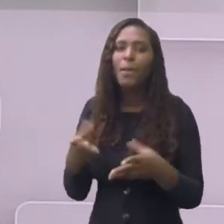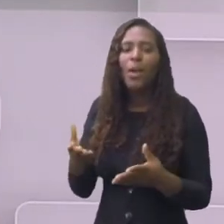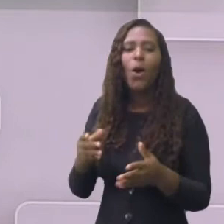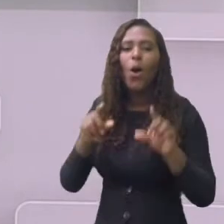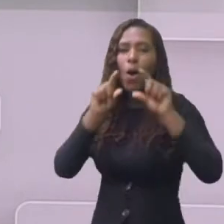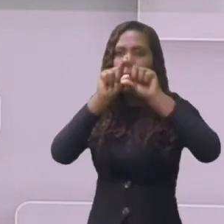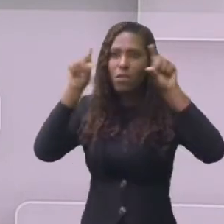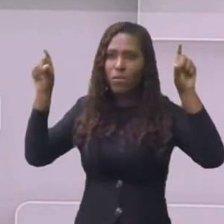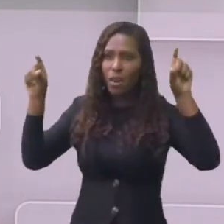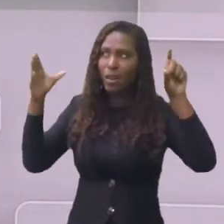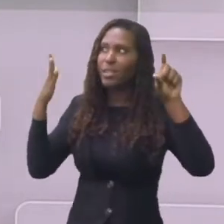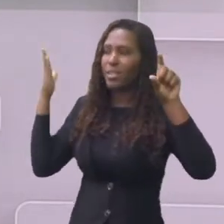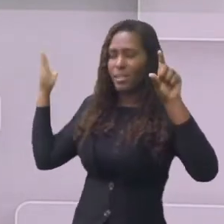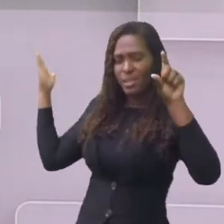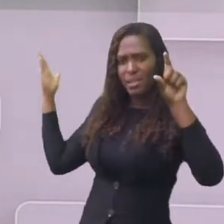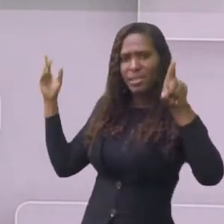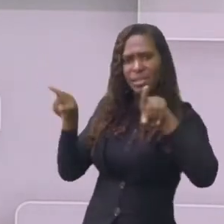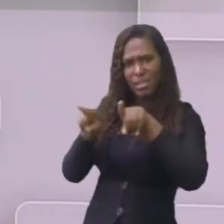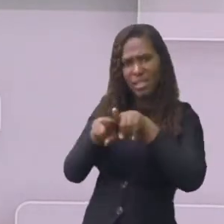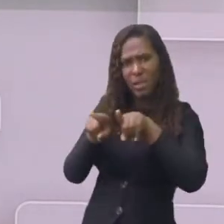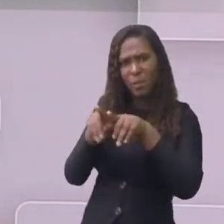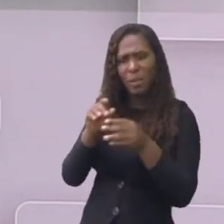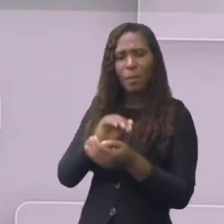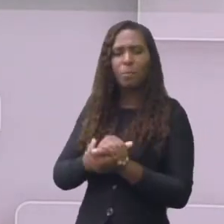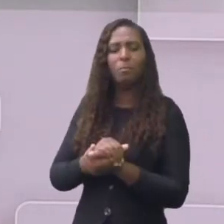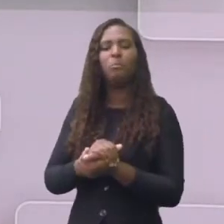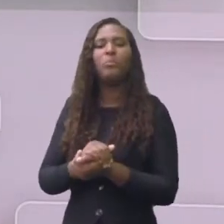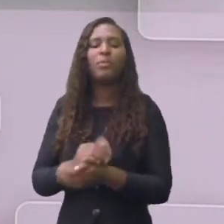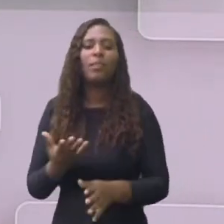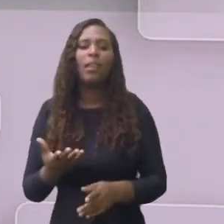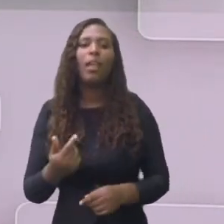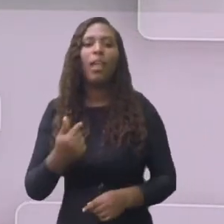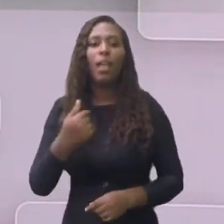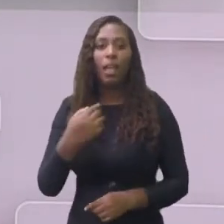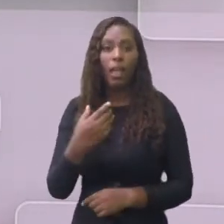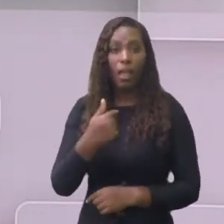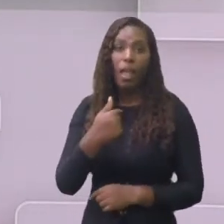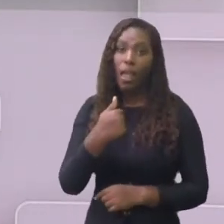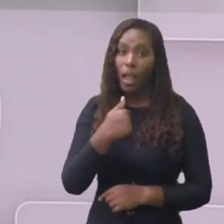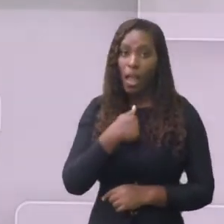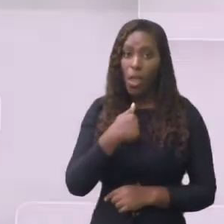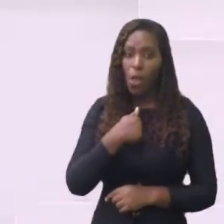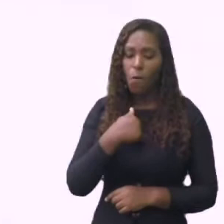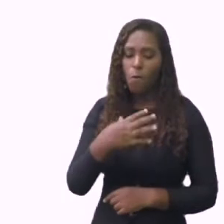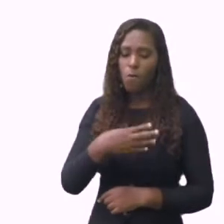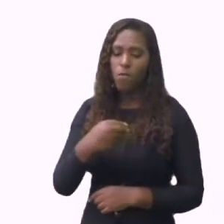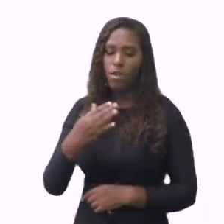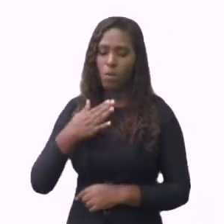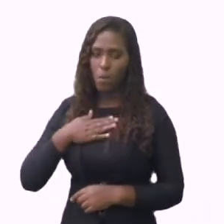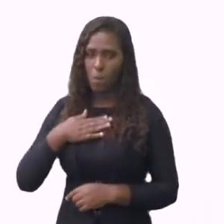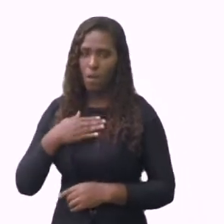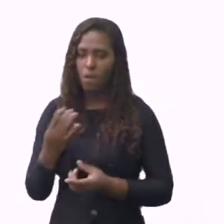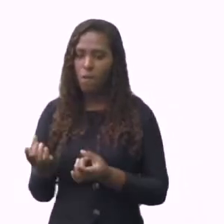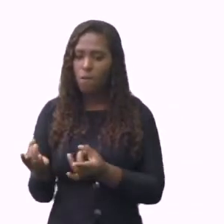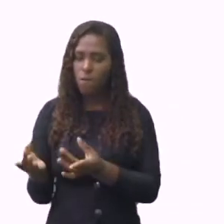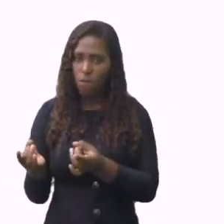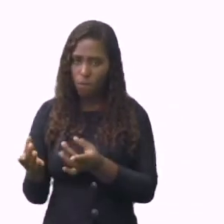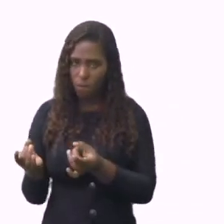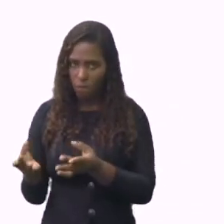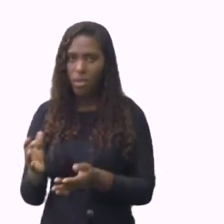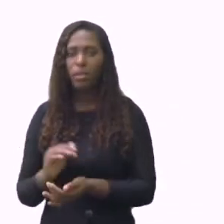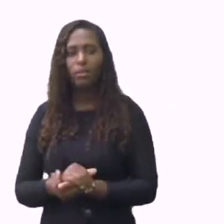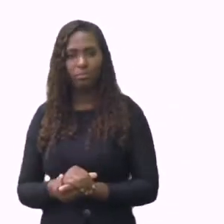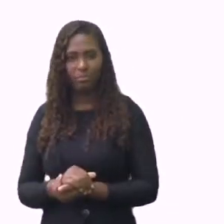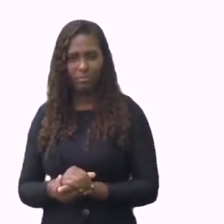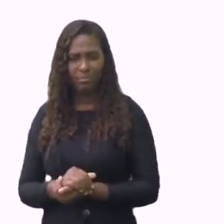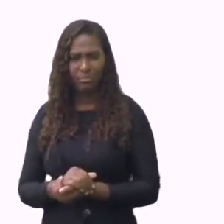está dizendo: estou vendendo meu filho. Tá vendo que usou um ponto final? A gente chama de ponto final. Então, vou